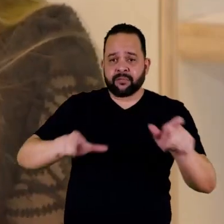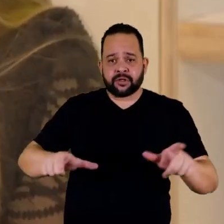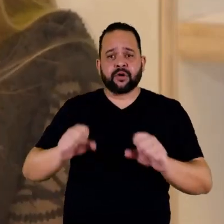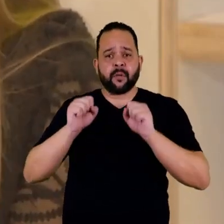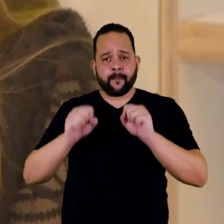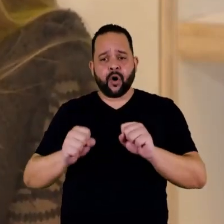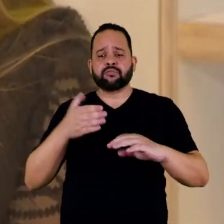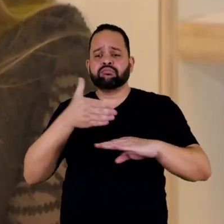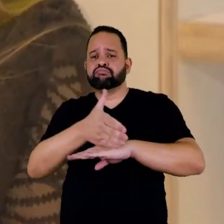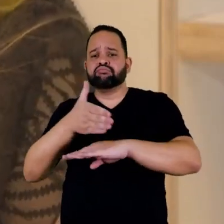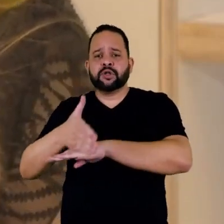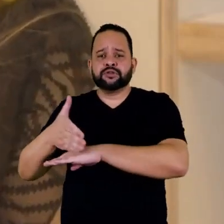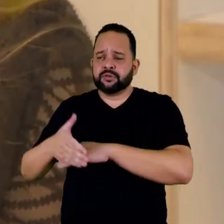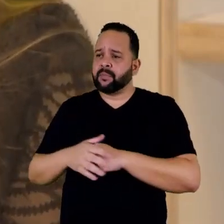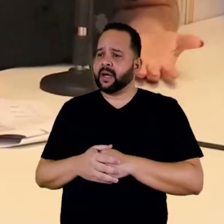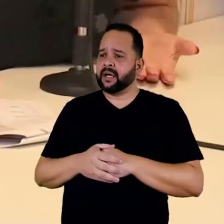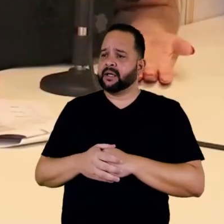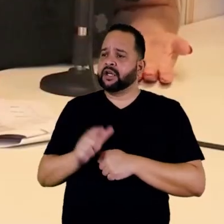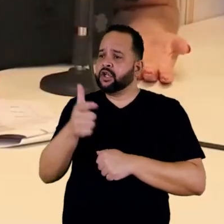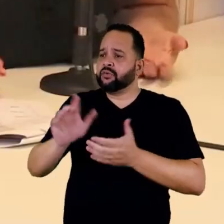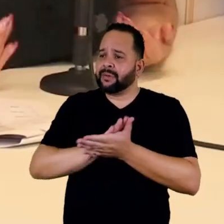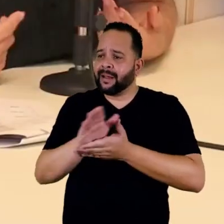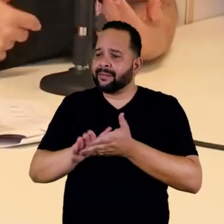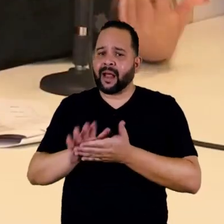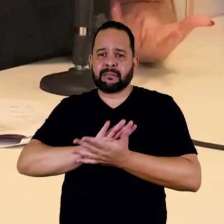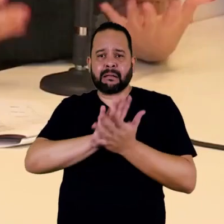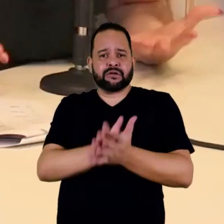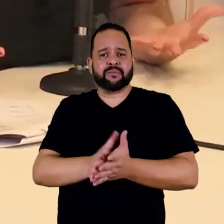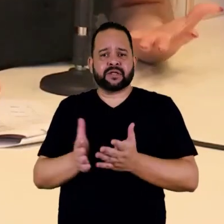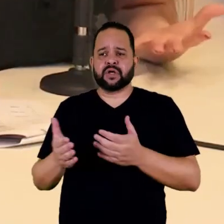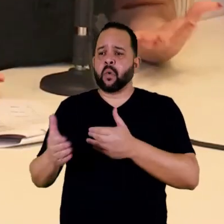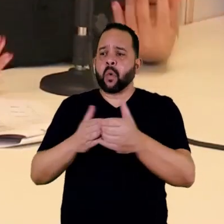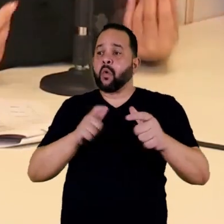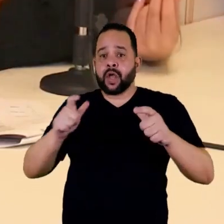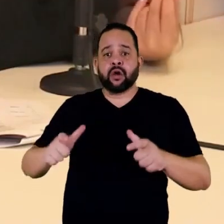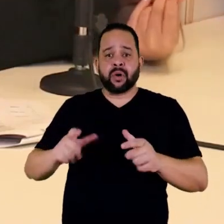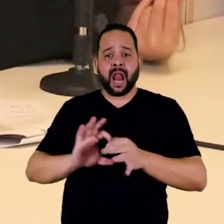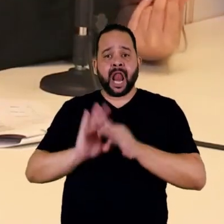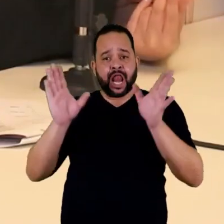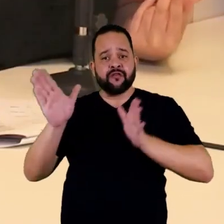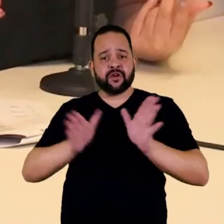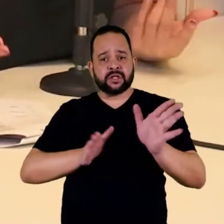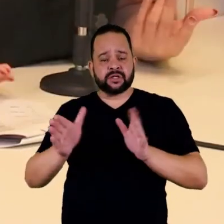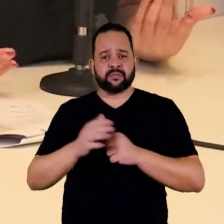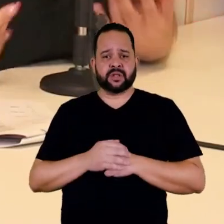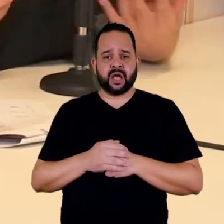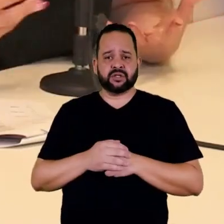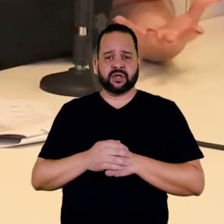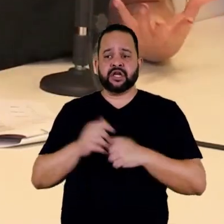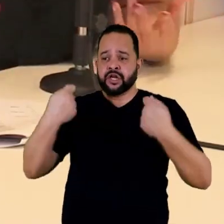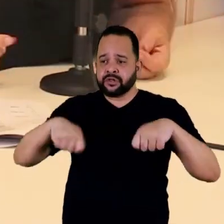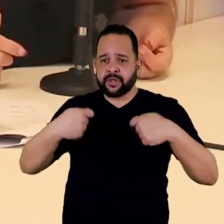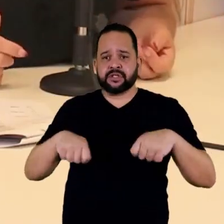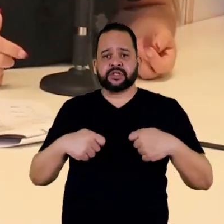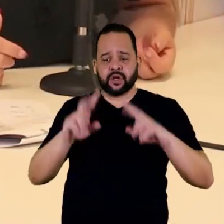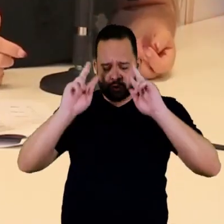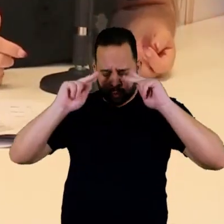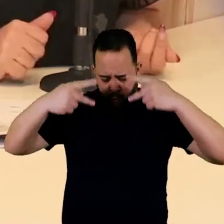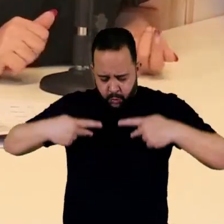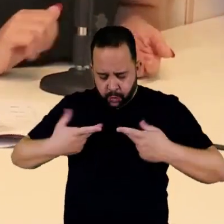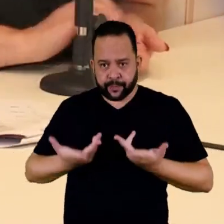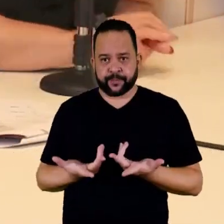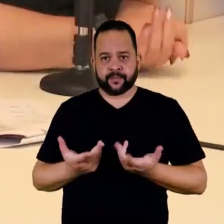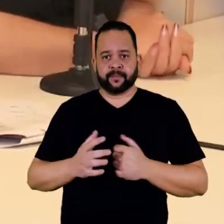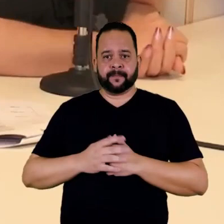pessoas possam frequentar sem discriminação em qualquer lugar não importa eu acho que a gente precisa olhar nos olharmos como